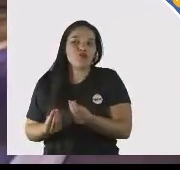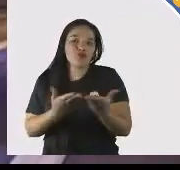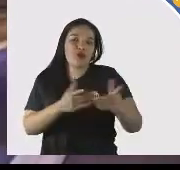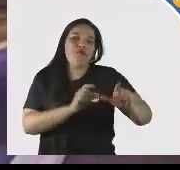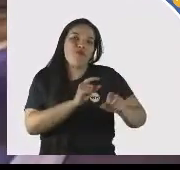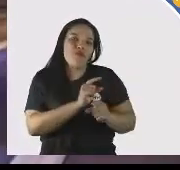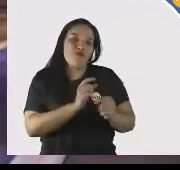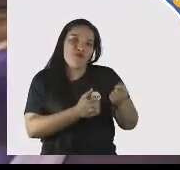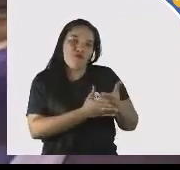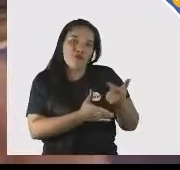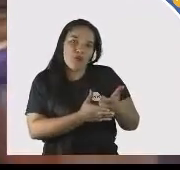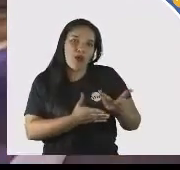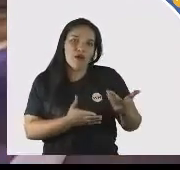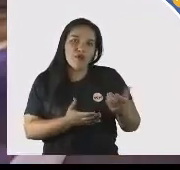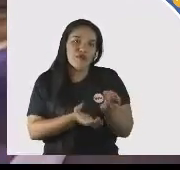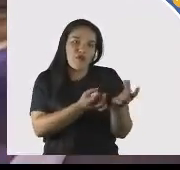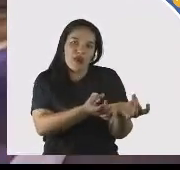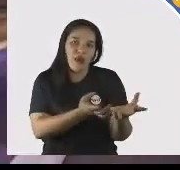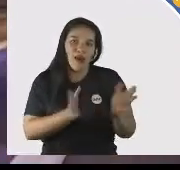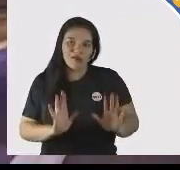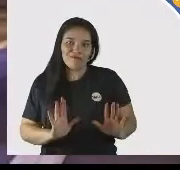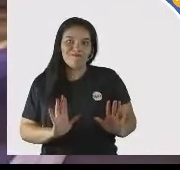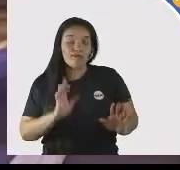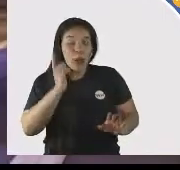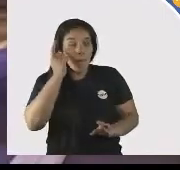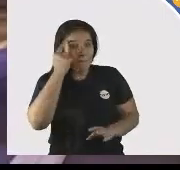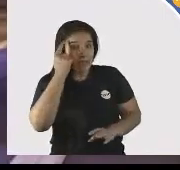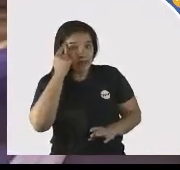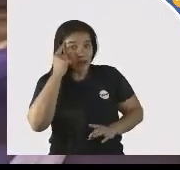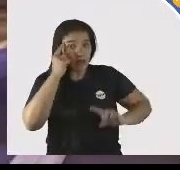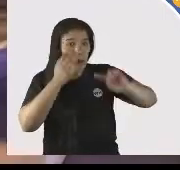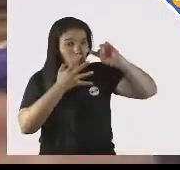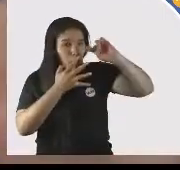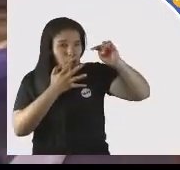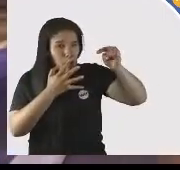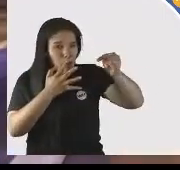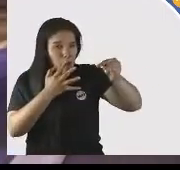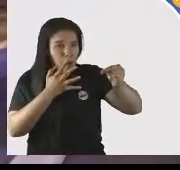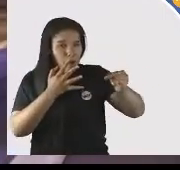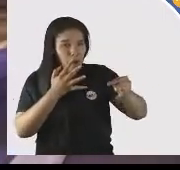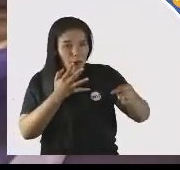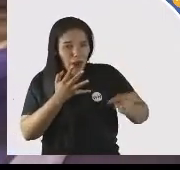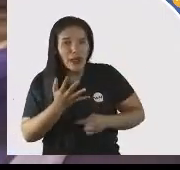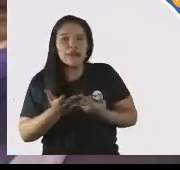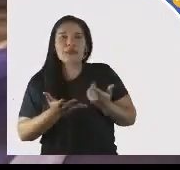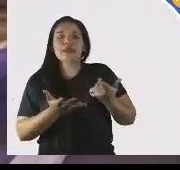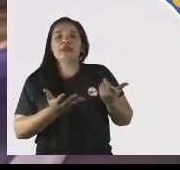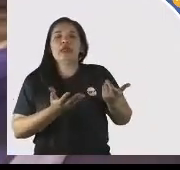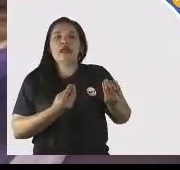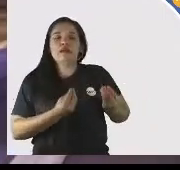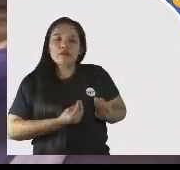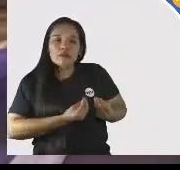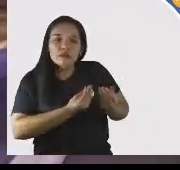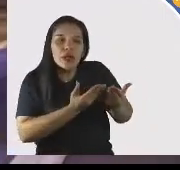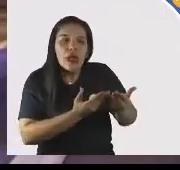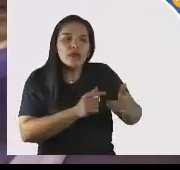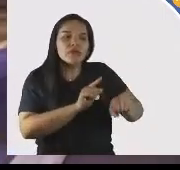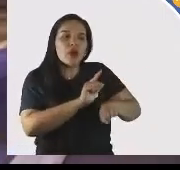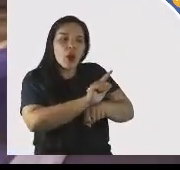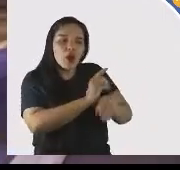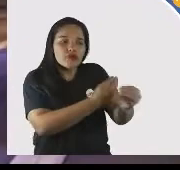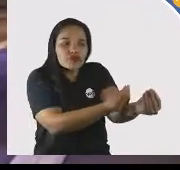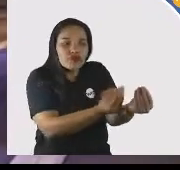mas a gente tá olhando para tudo isso a gente tá passando previsões para os nossos fornecedores e